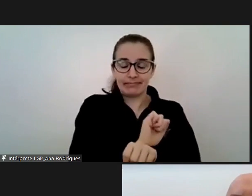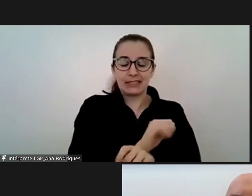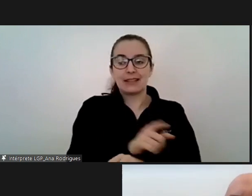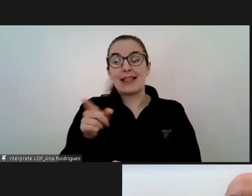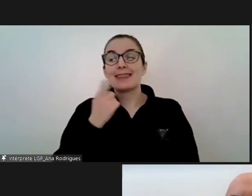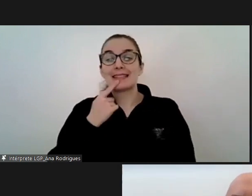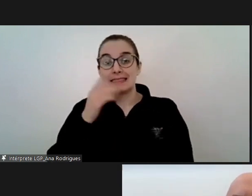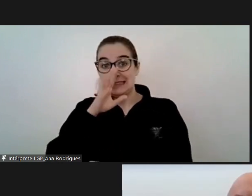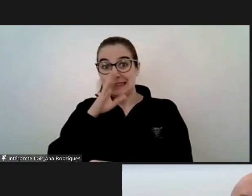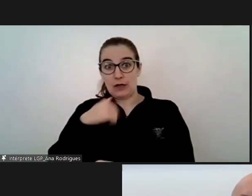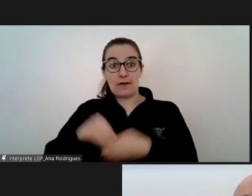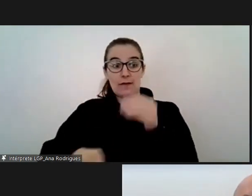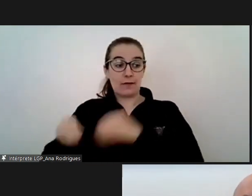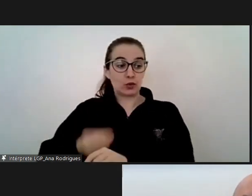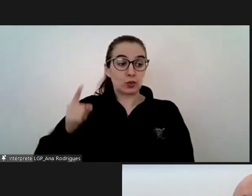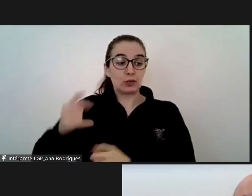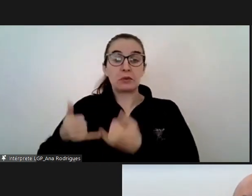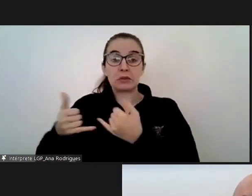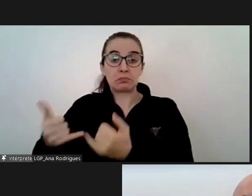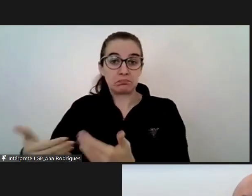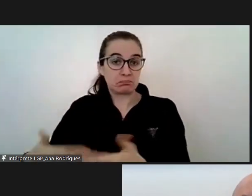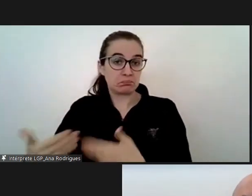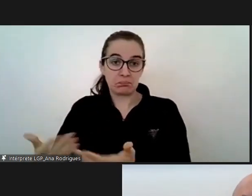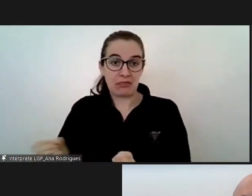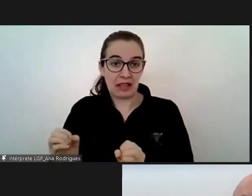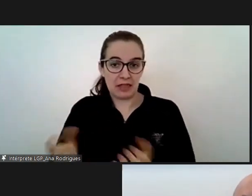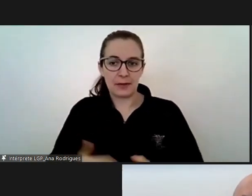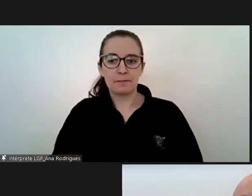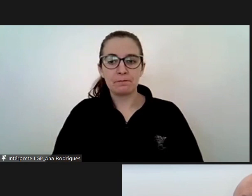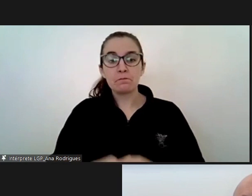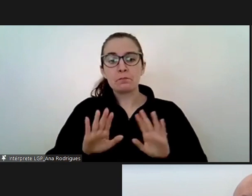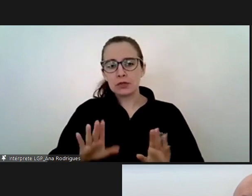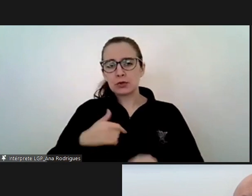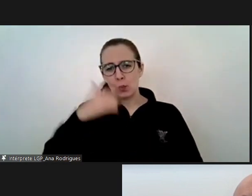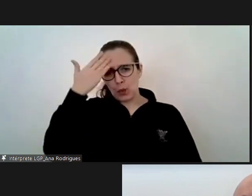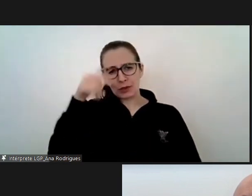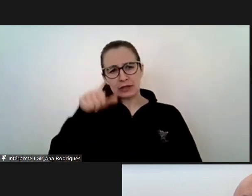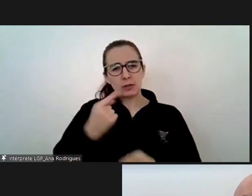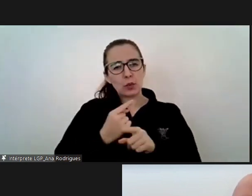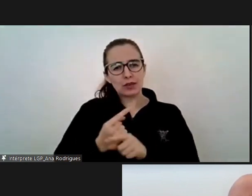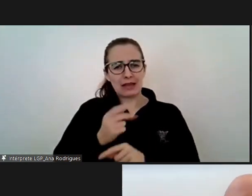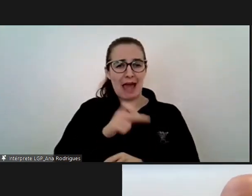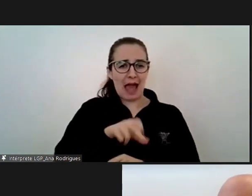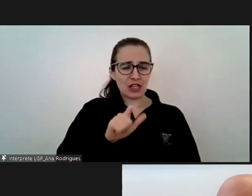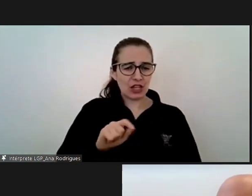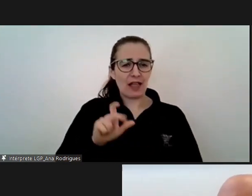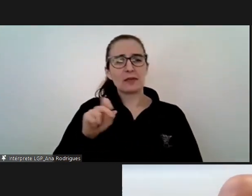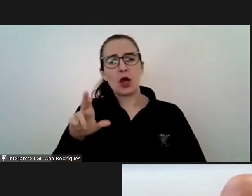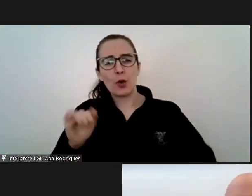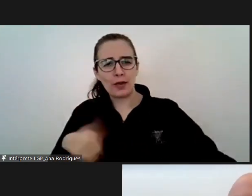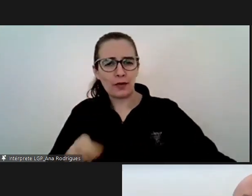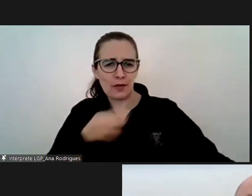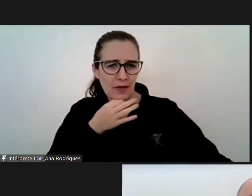inconsequência no voto, mas eu acho que é aqui que entra a questão que a Ângela e o Roberto vão falar da democracia participativa, ou